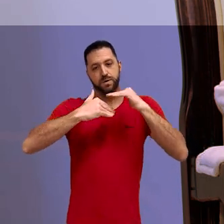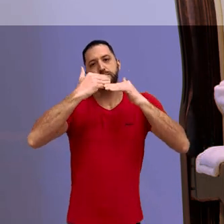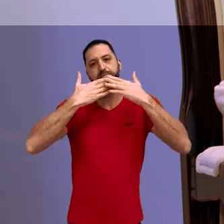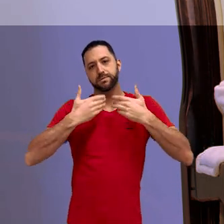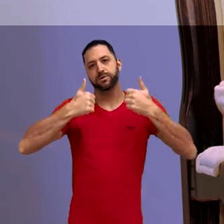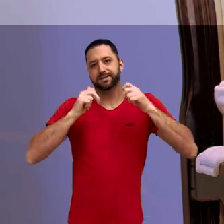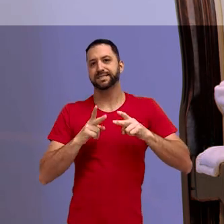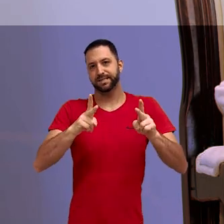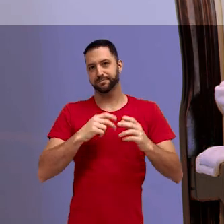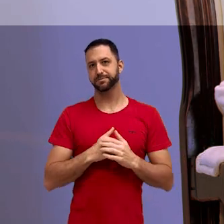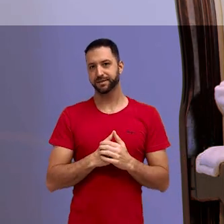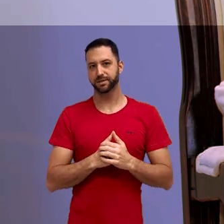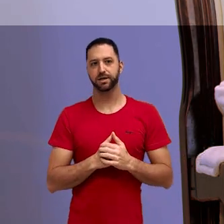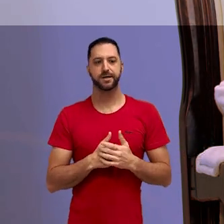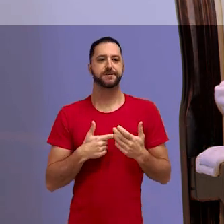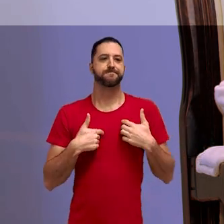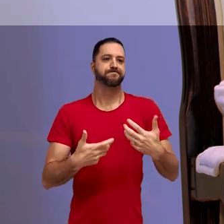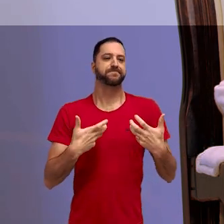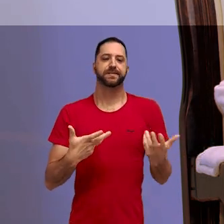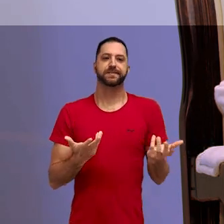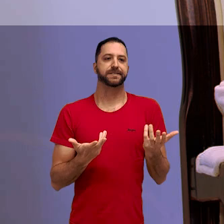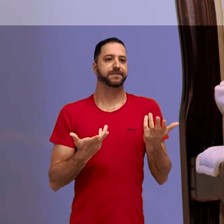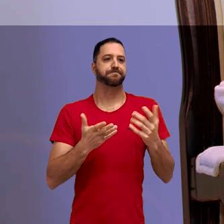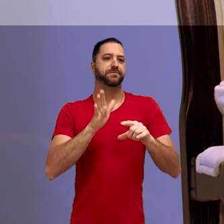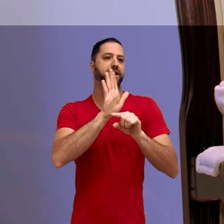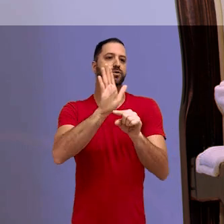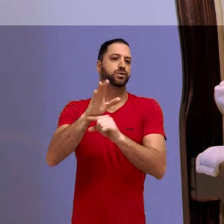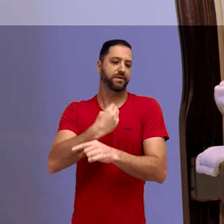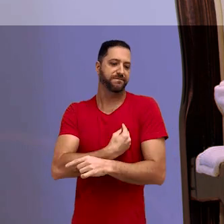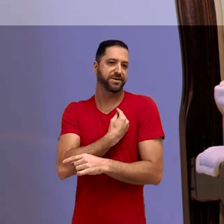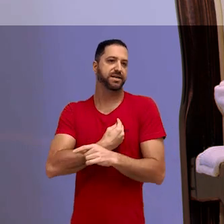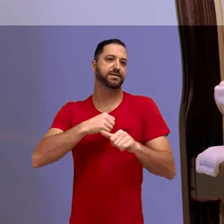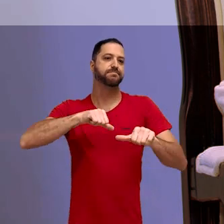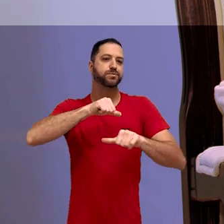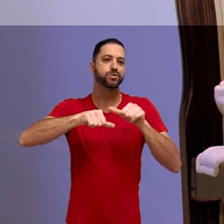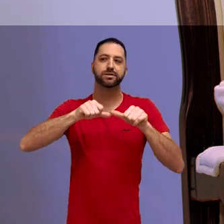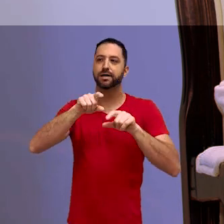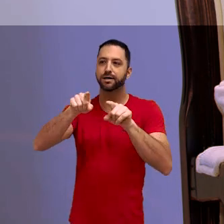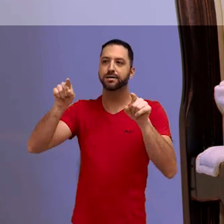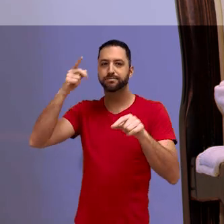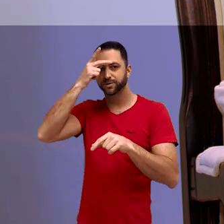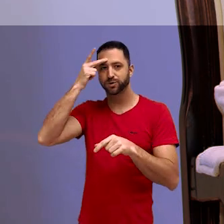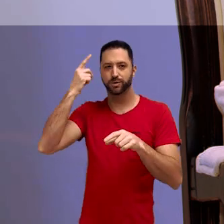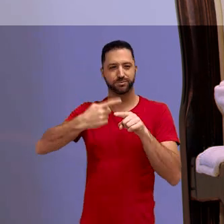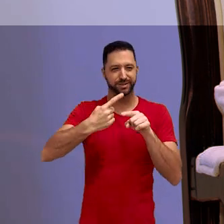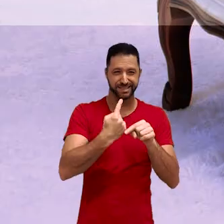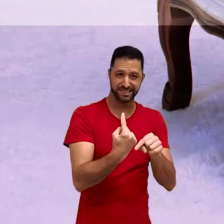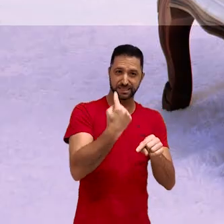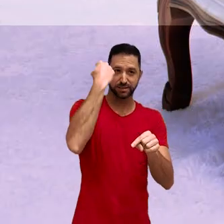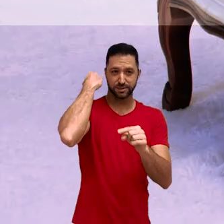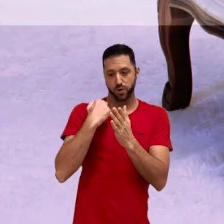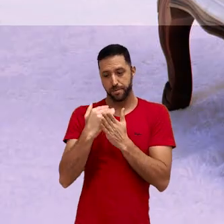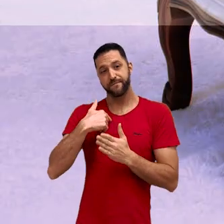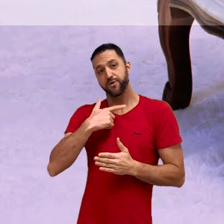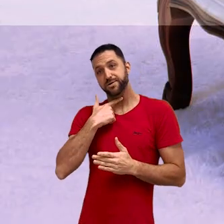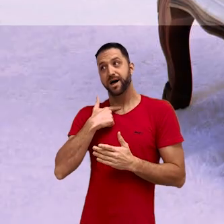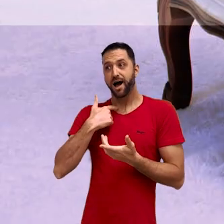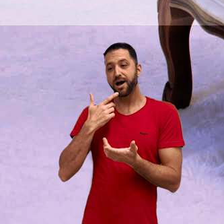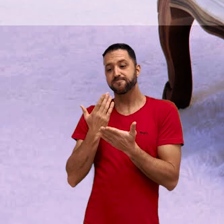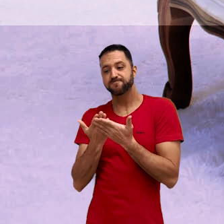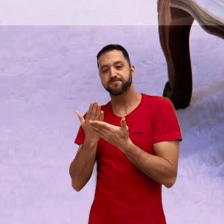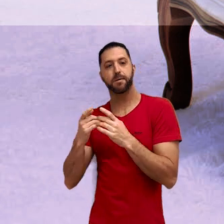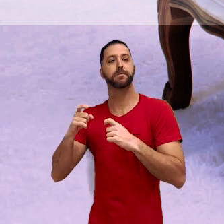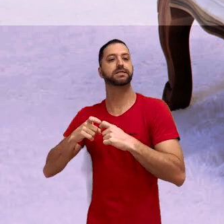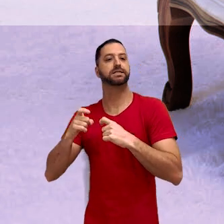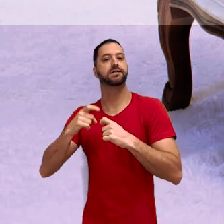podemos aprender como médicas, eu sempre trago para mim, para poder ajudar vidas a serem transformadas. Porque lá no começo, quando